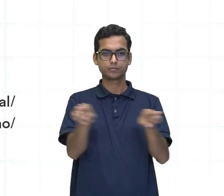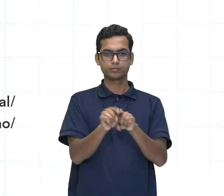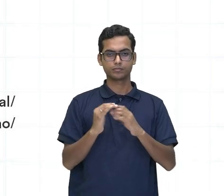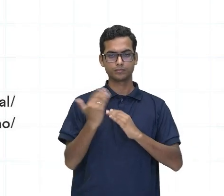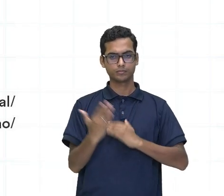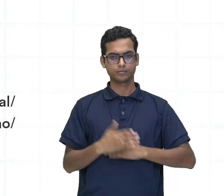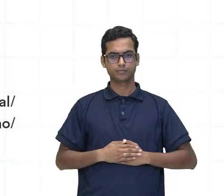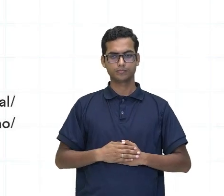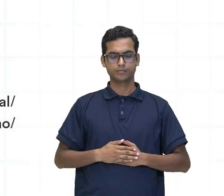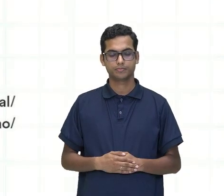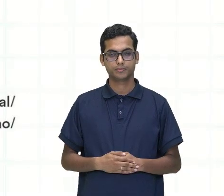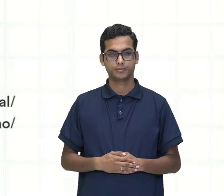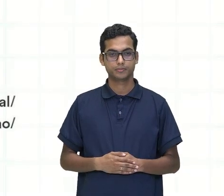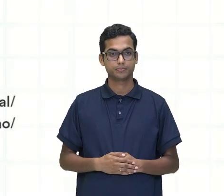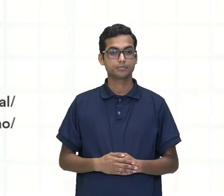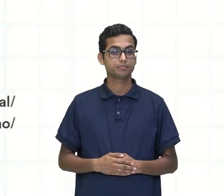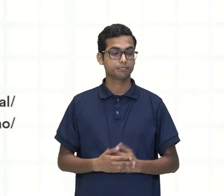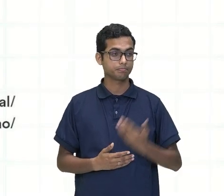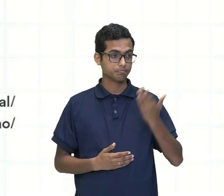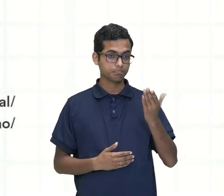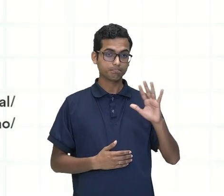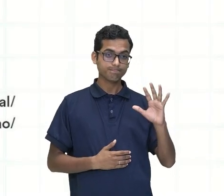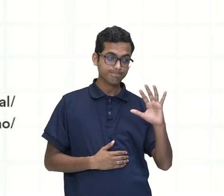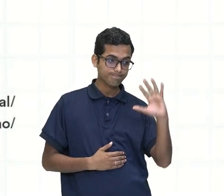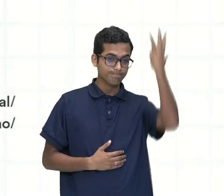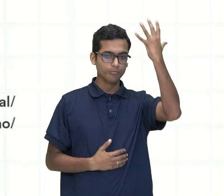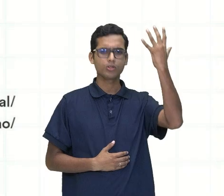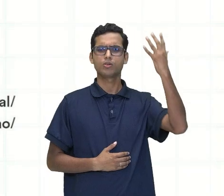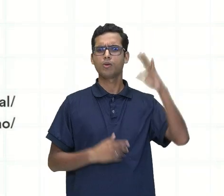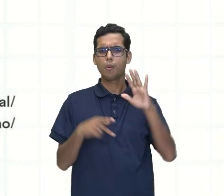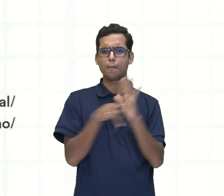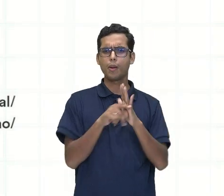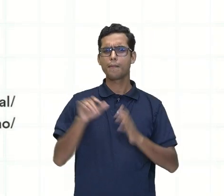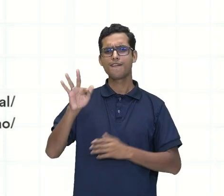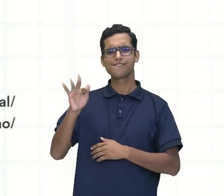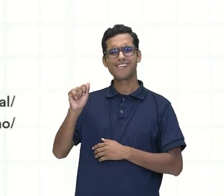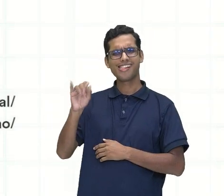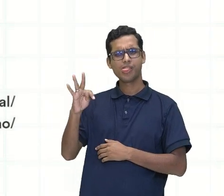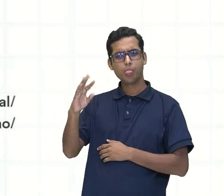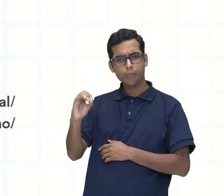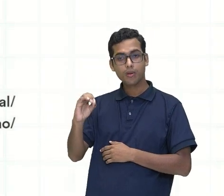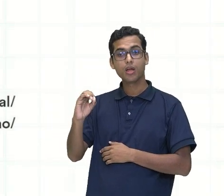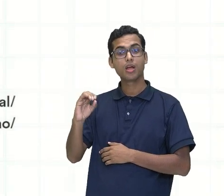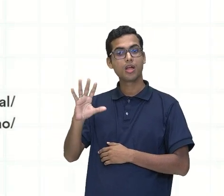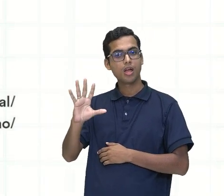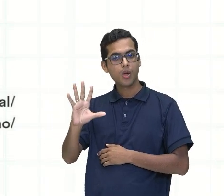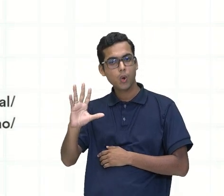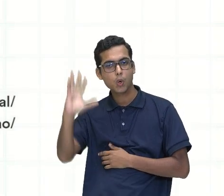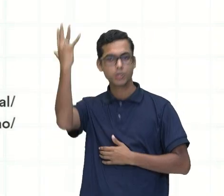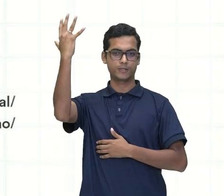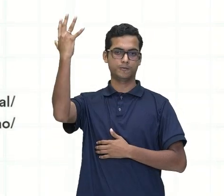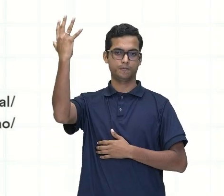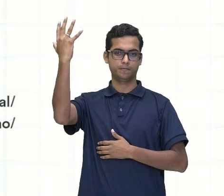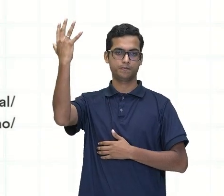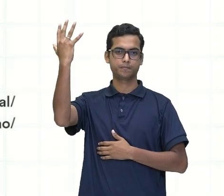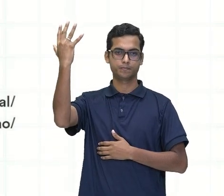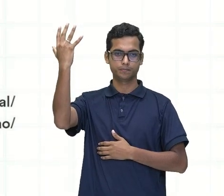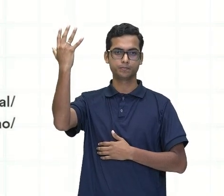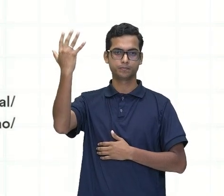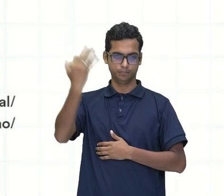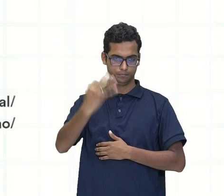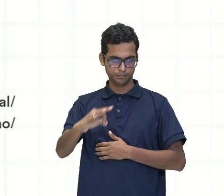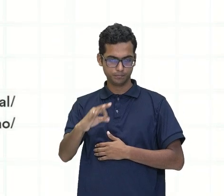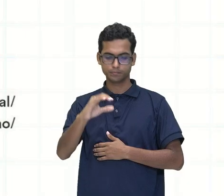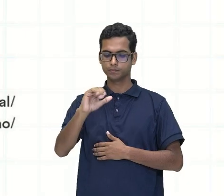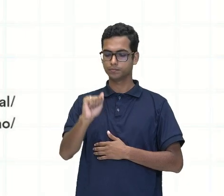ele é um acontecimento, né? Ou seja, ele aconteceu, né? O fato aconteceu. Ele